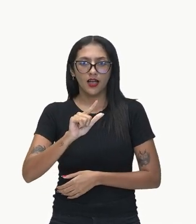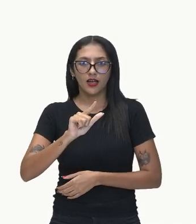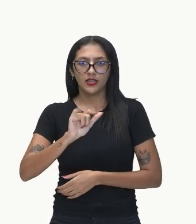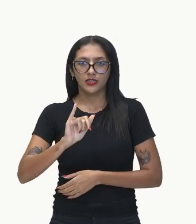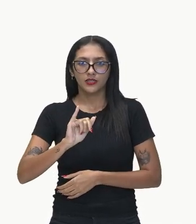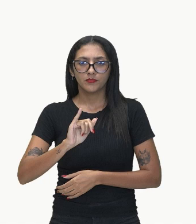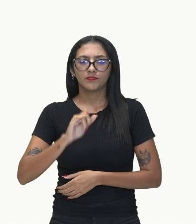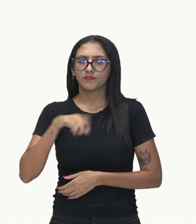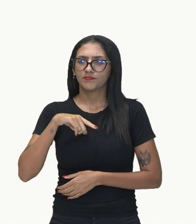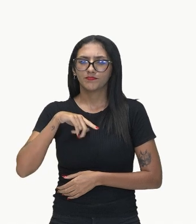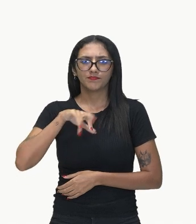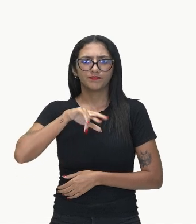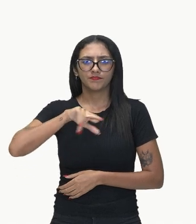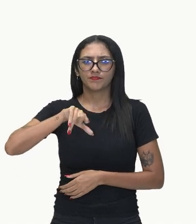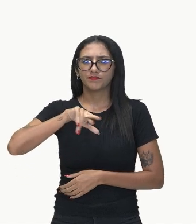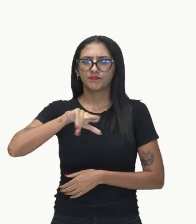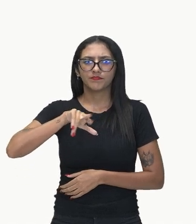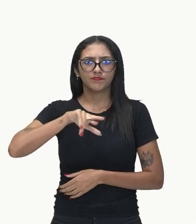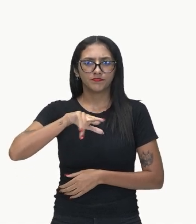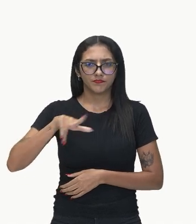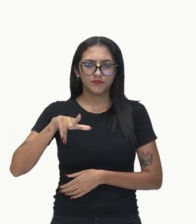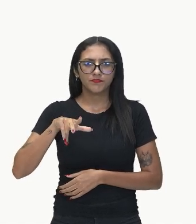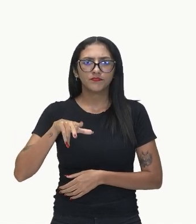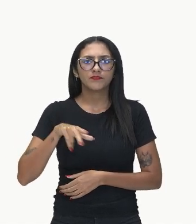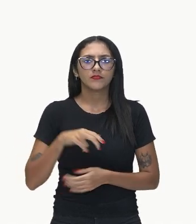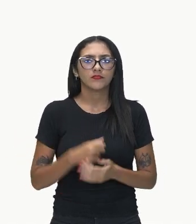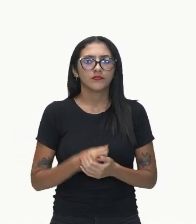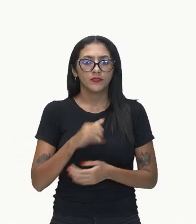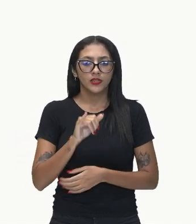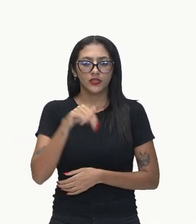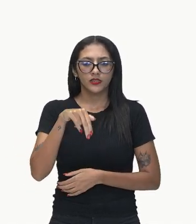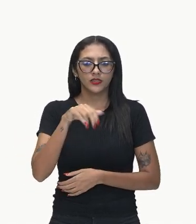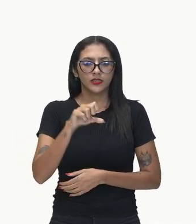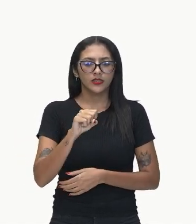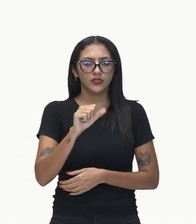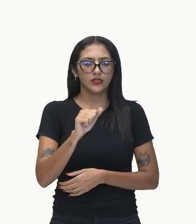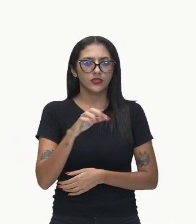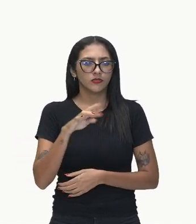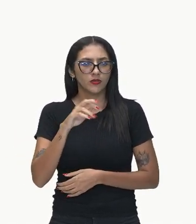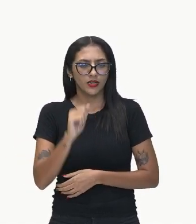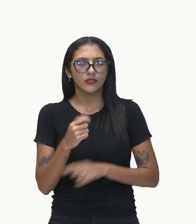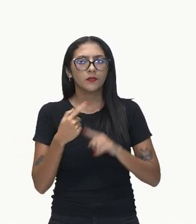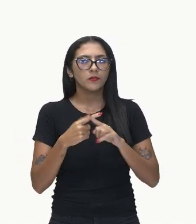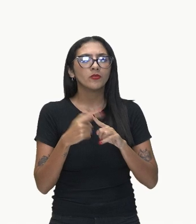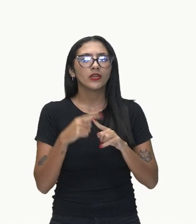é aromática. Ela é insaturada, porque tem uma ligação dupla,